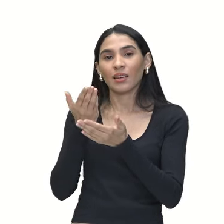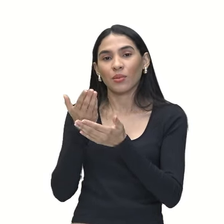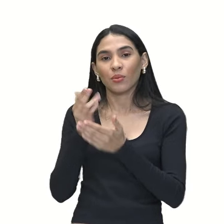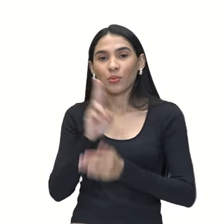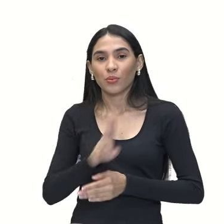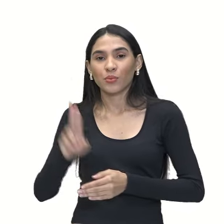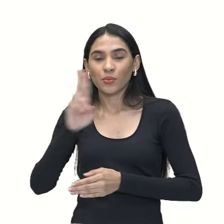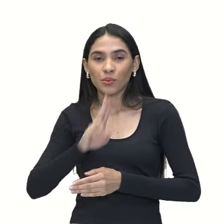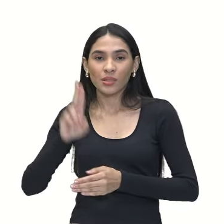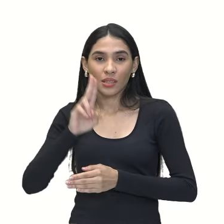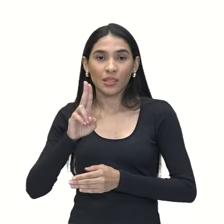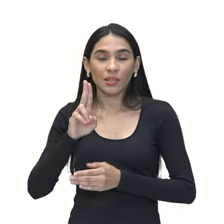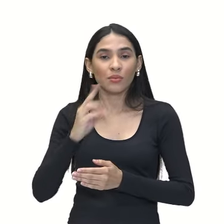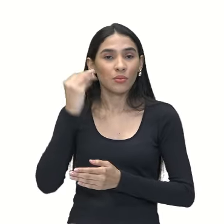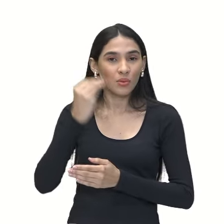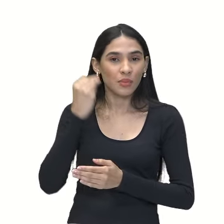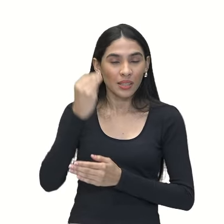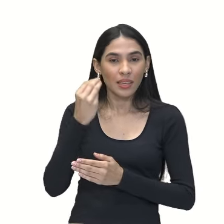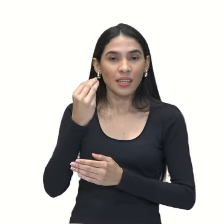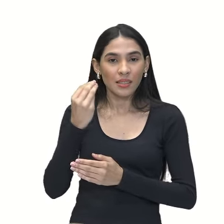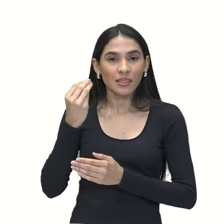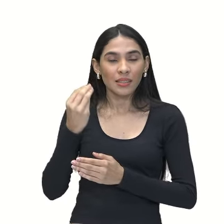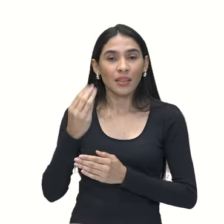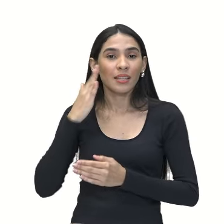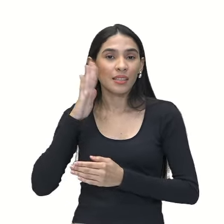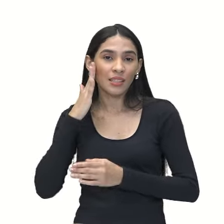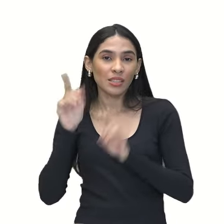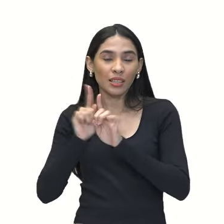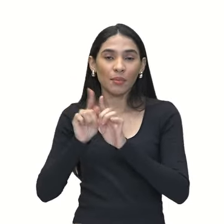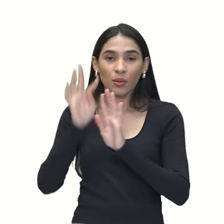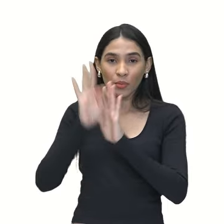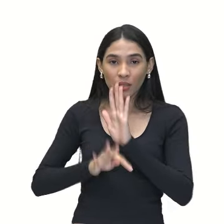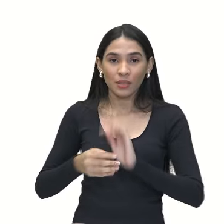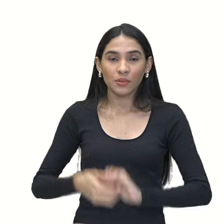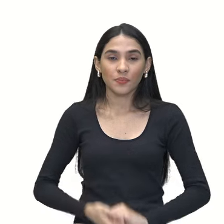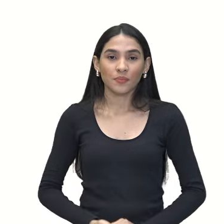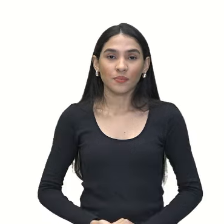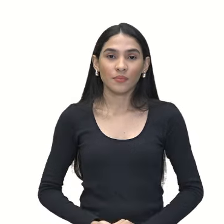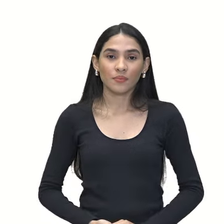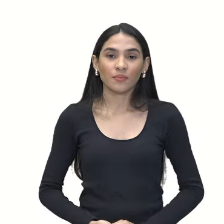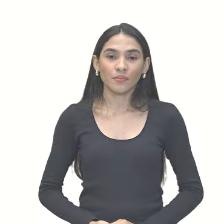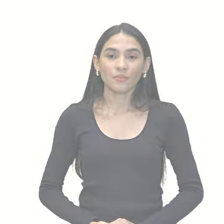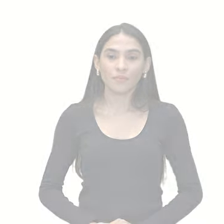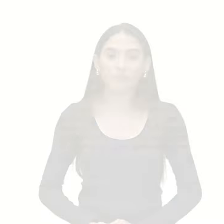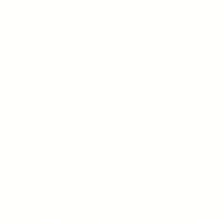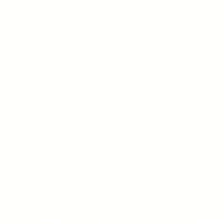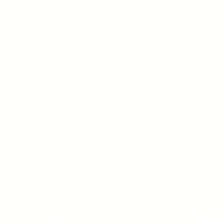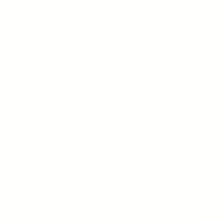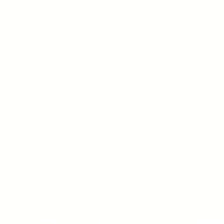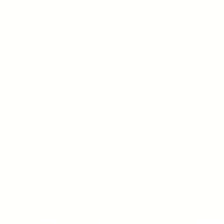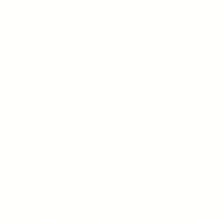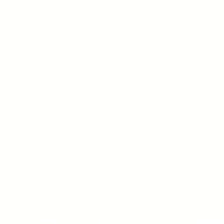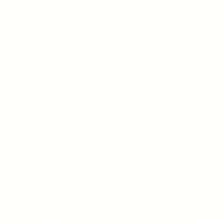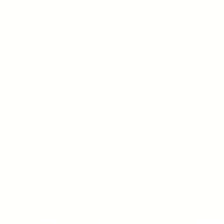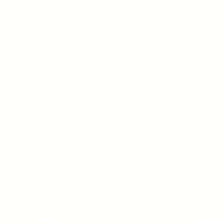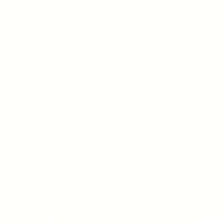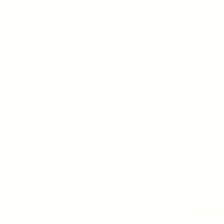de experiências comunicativas são entendidas como texto. Então, por isso que eu posso elencar aqui a